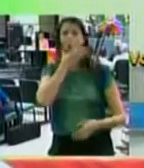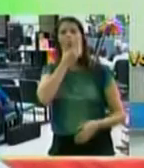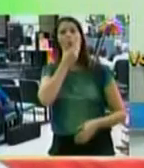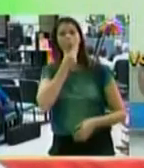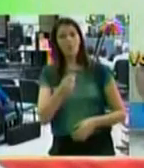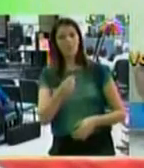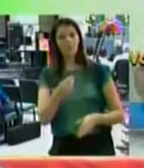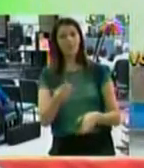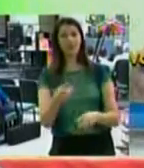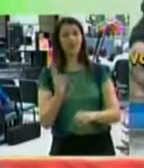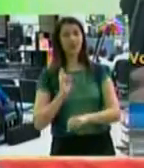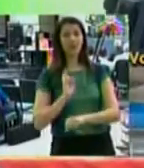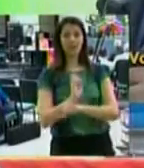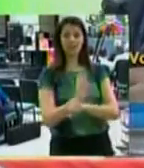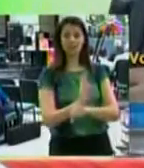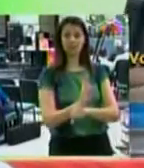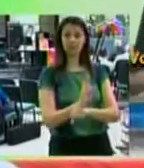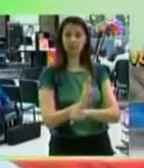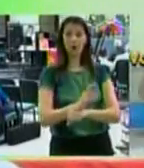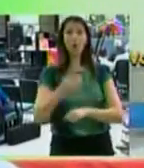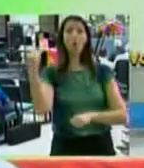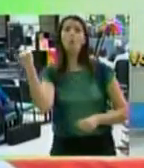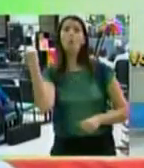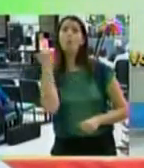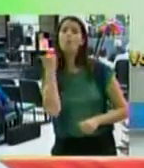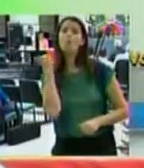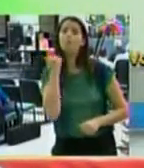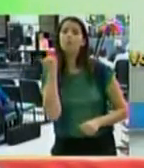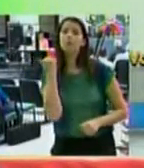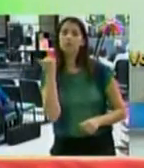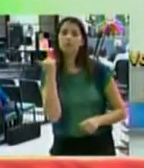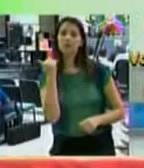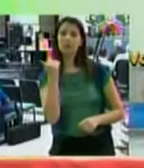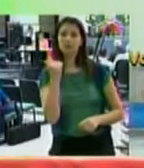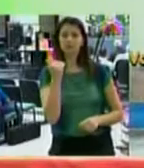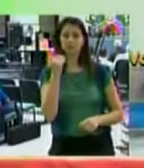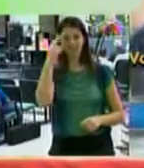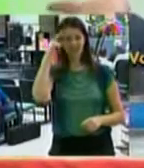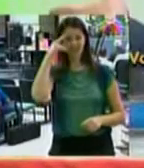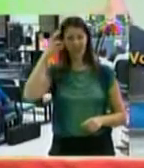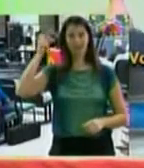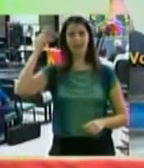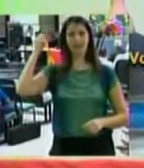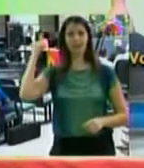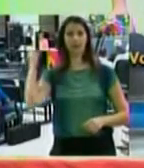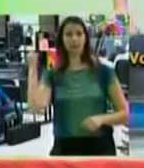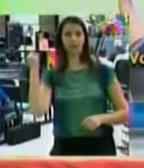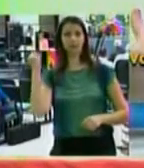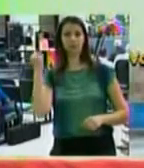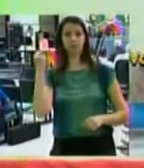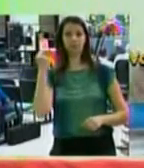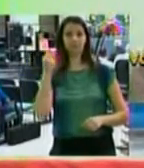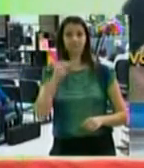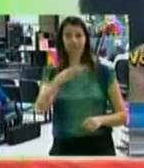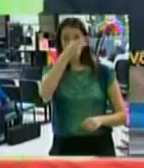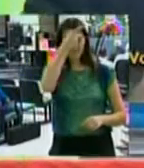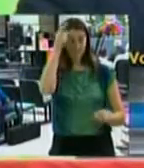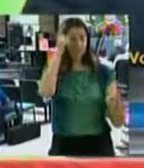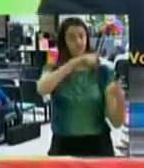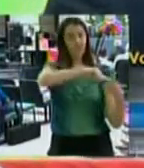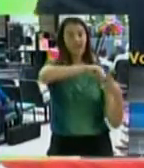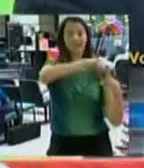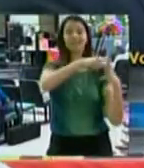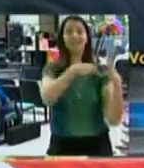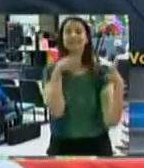representando um bancário da época. Então ele está entregando na mão dos servos talentos. Só que percebam que